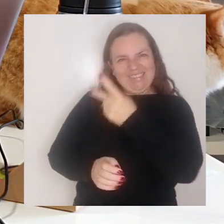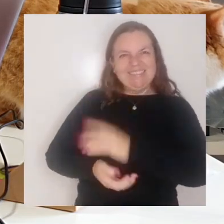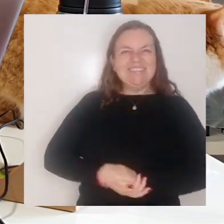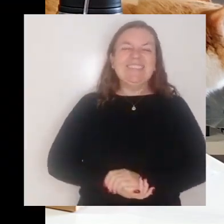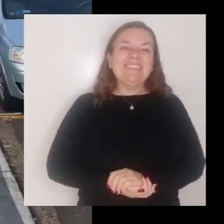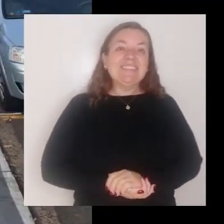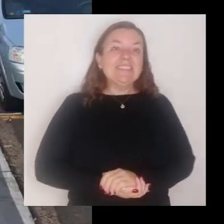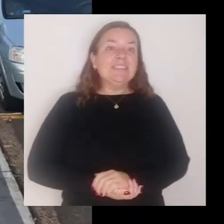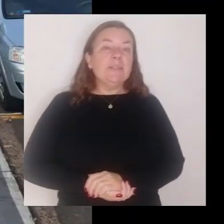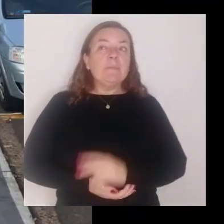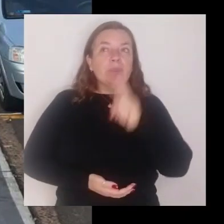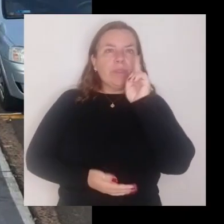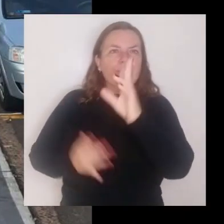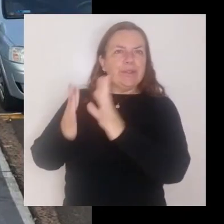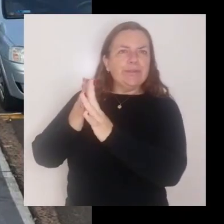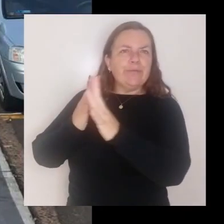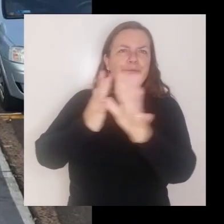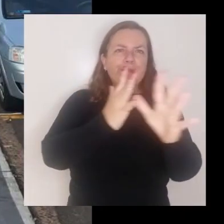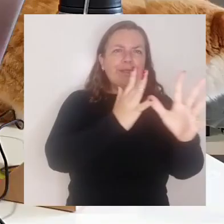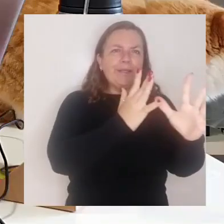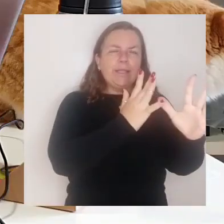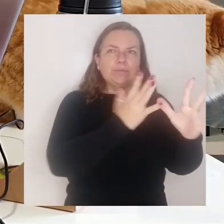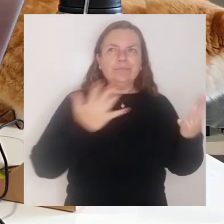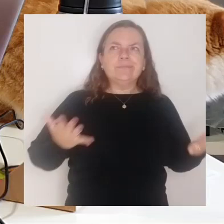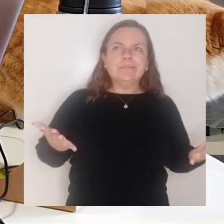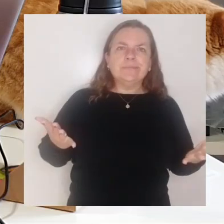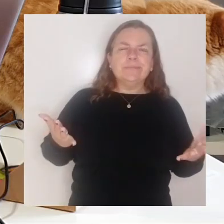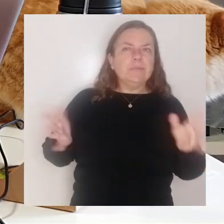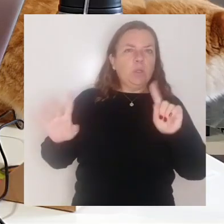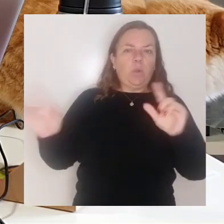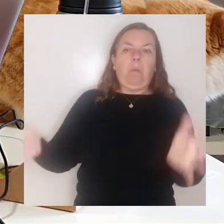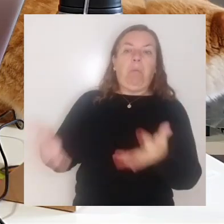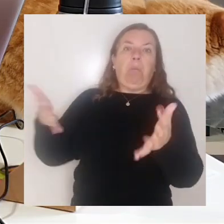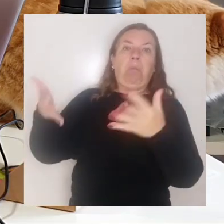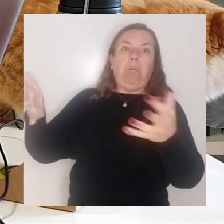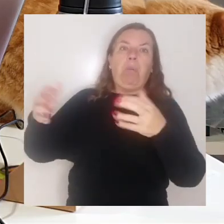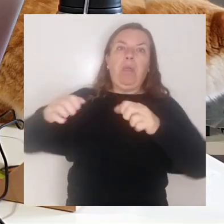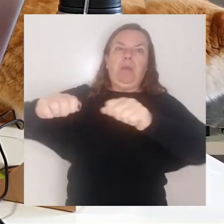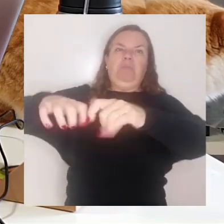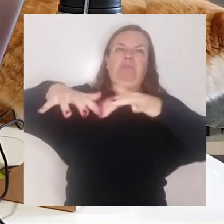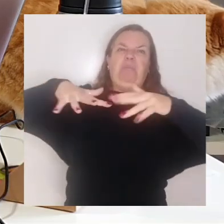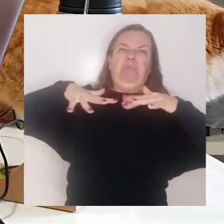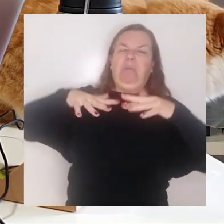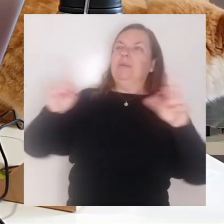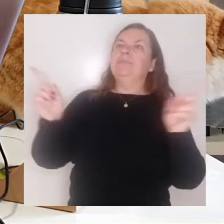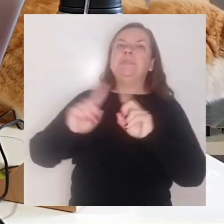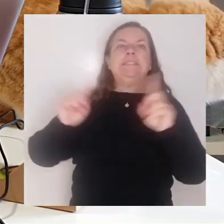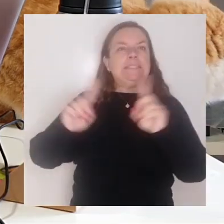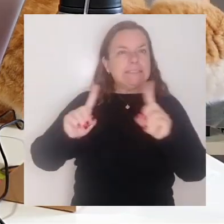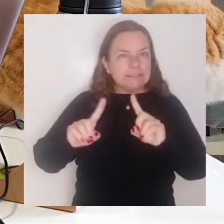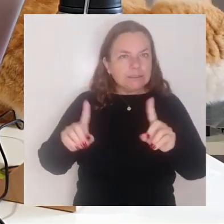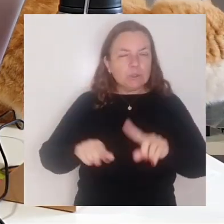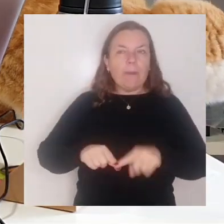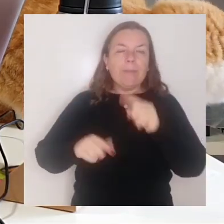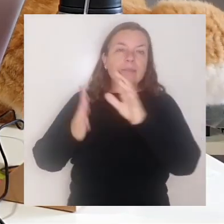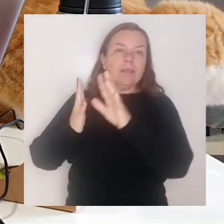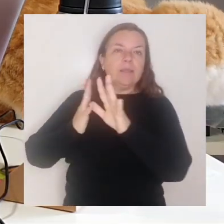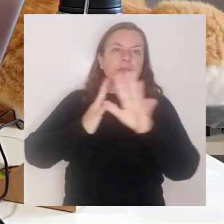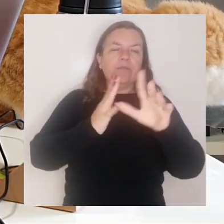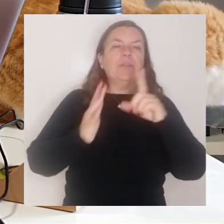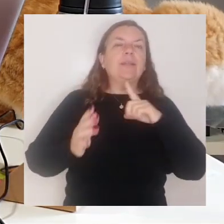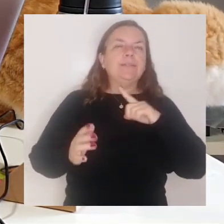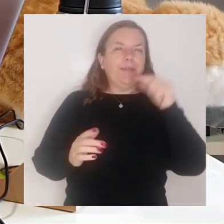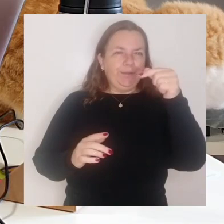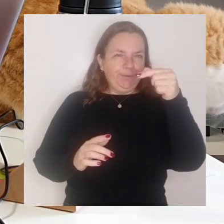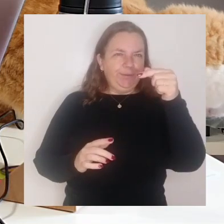namorado. Tá vendo essa fila aí? Calma, não tô aqui para incentivar aglomeração não, viu gente? Muito pelo contrário, mas essa fila